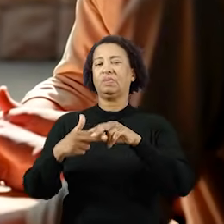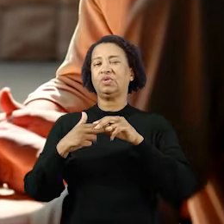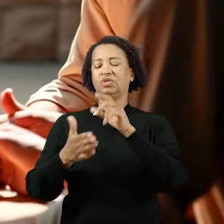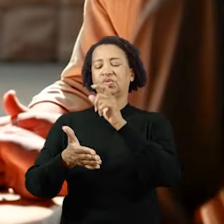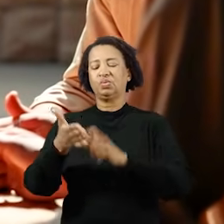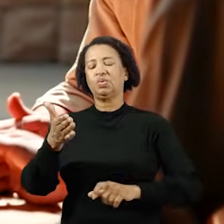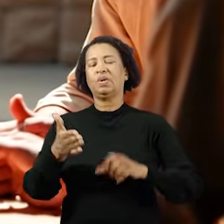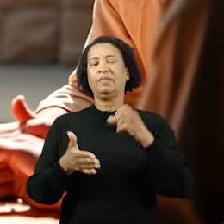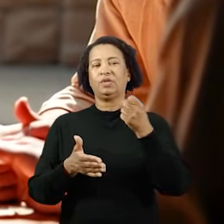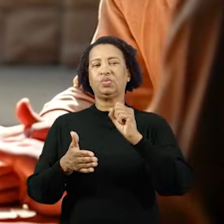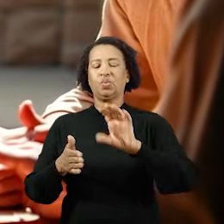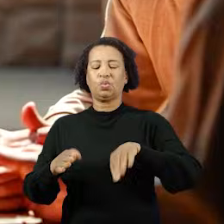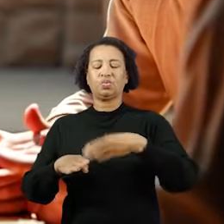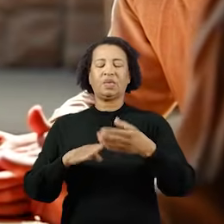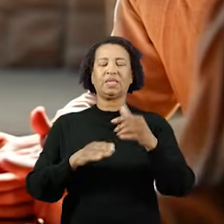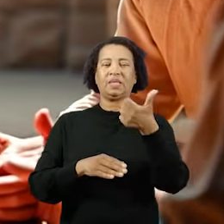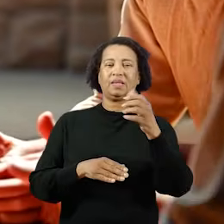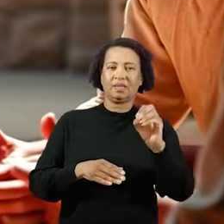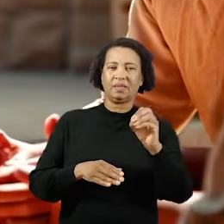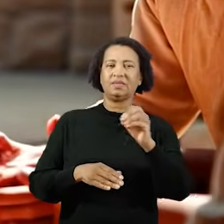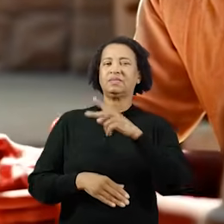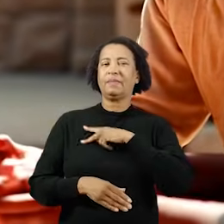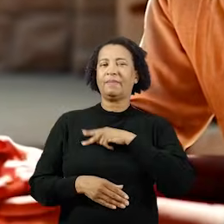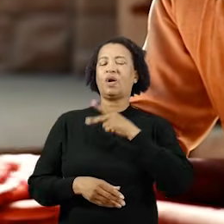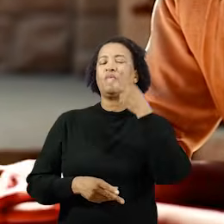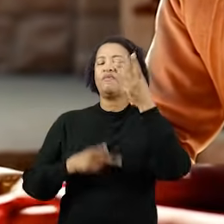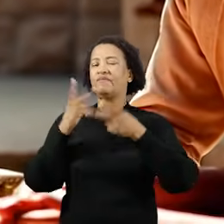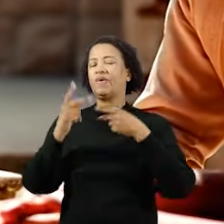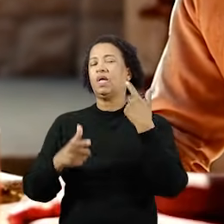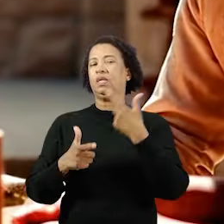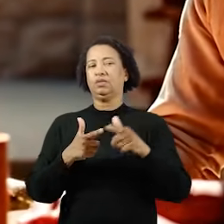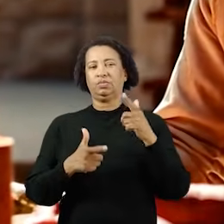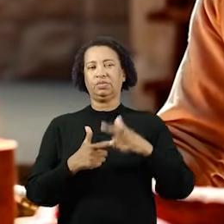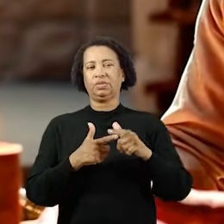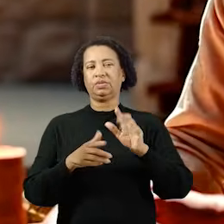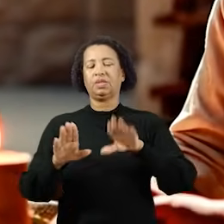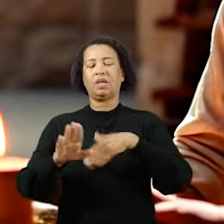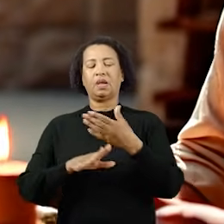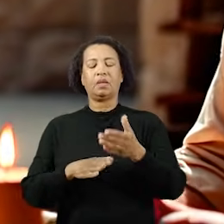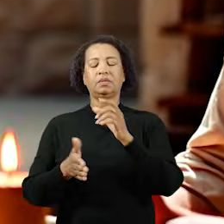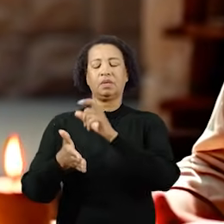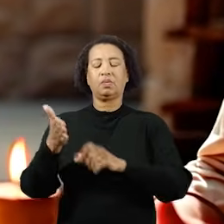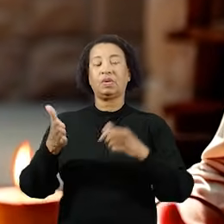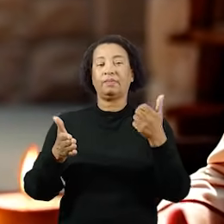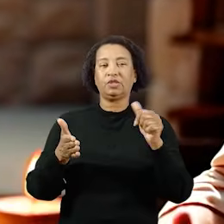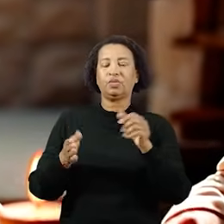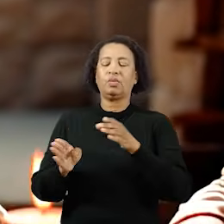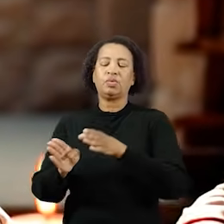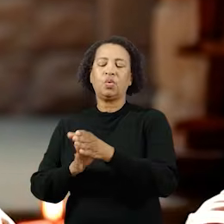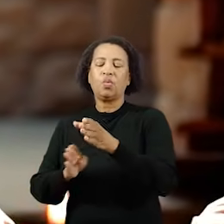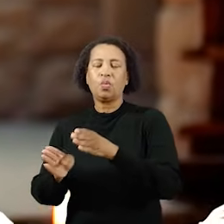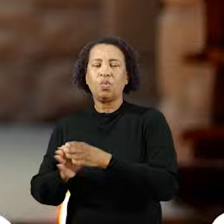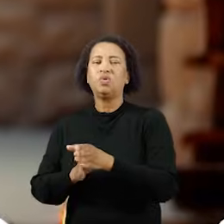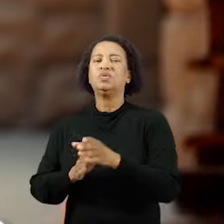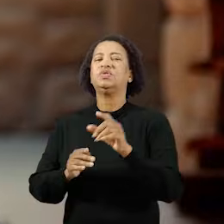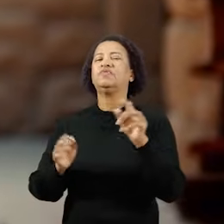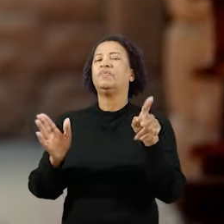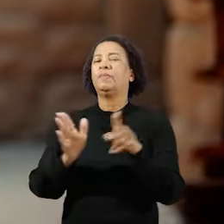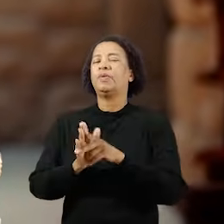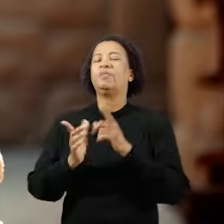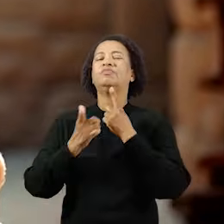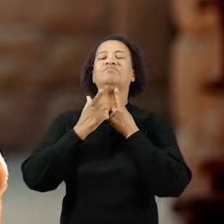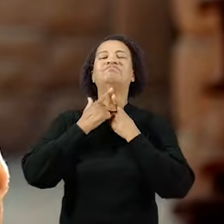de 8 a 10, Paulo trata deste problema. Até o capítulo 11, os conselhos de Paulo foram referentes aos